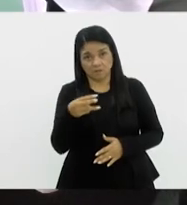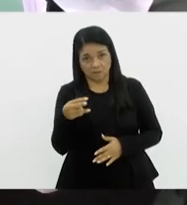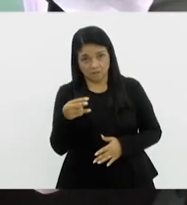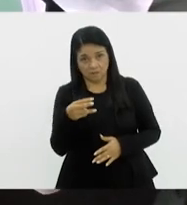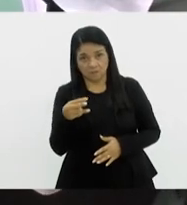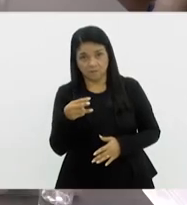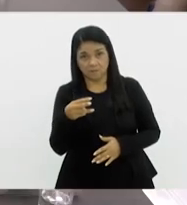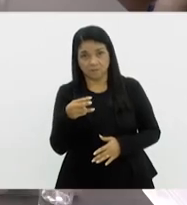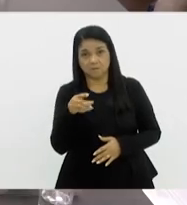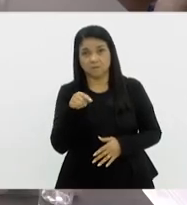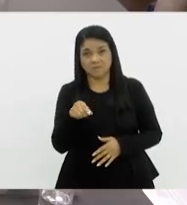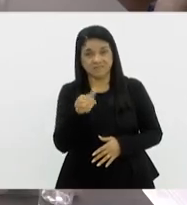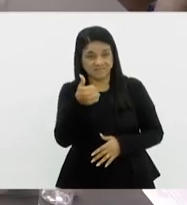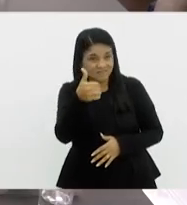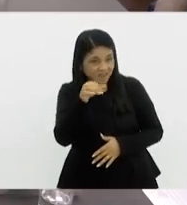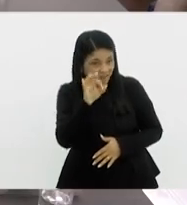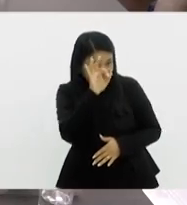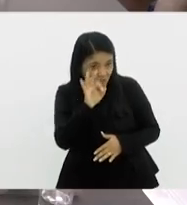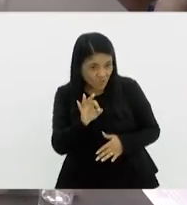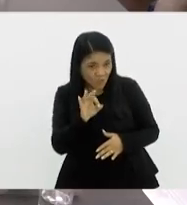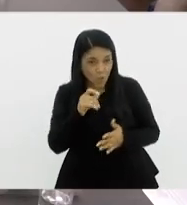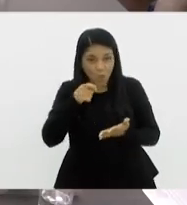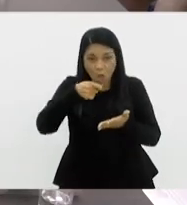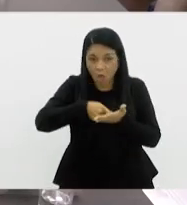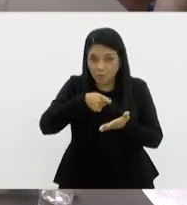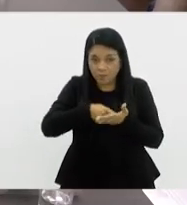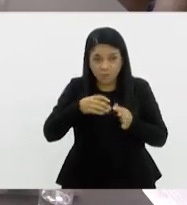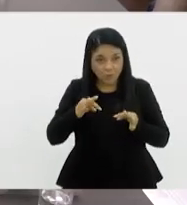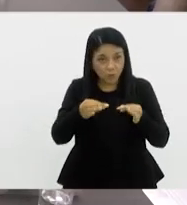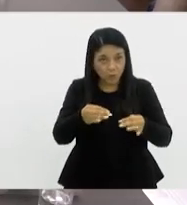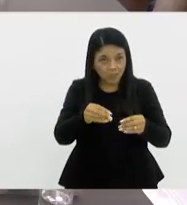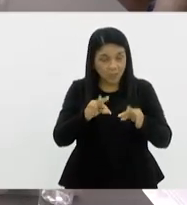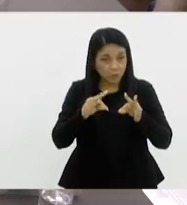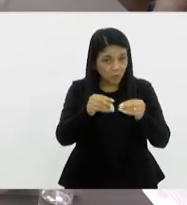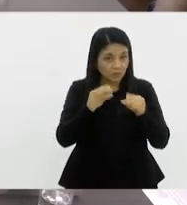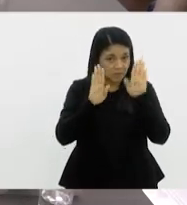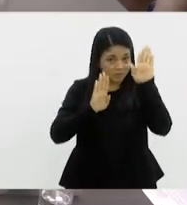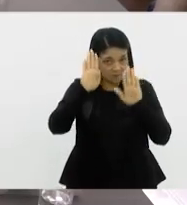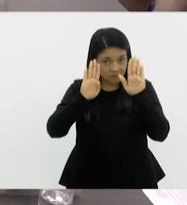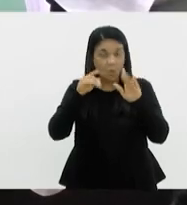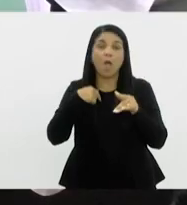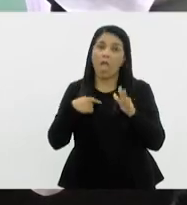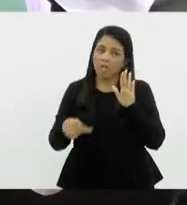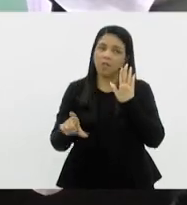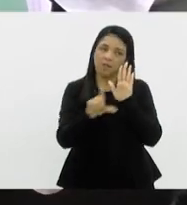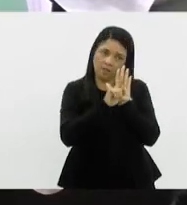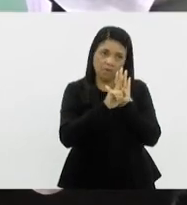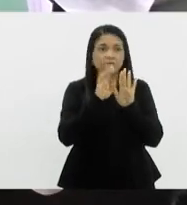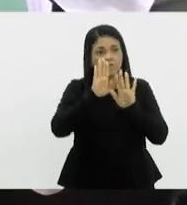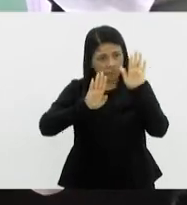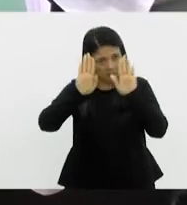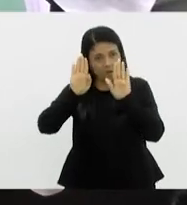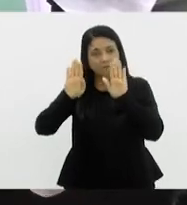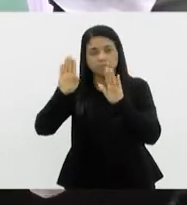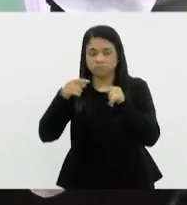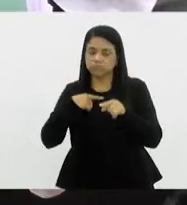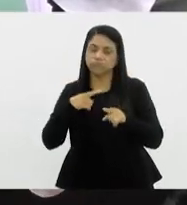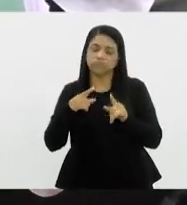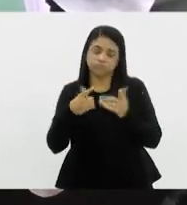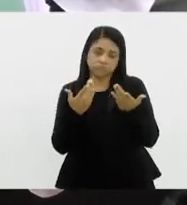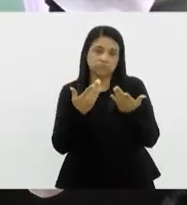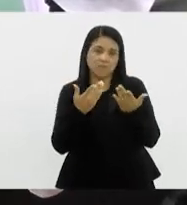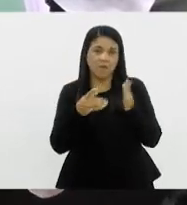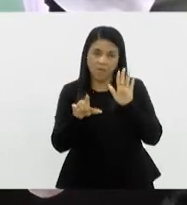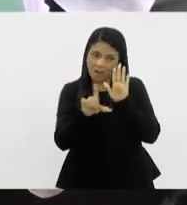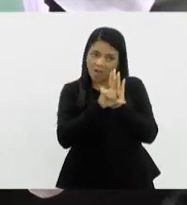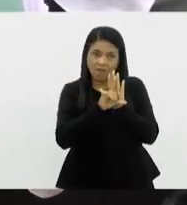Mas essa margem se aplica obrigatoriamente a toda a licitação? Sim, porque é uma lei federal, ela está regulamentada pelo decreto, vale para o Brasil